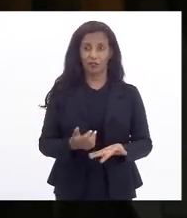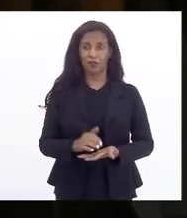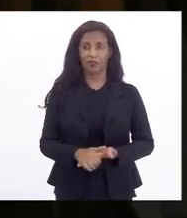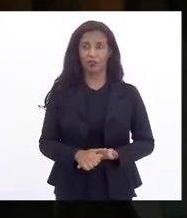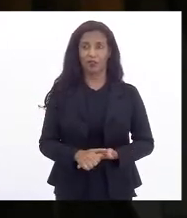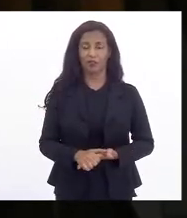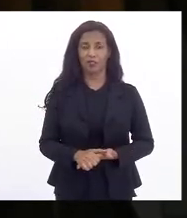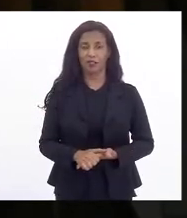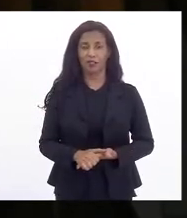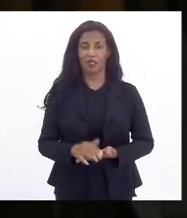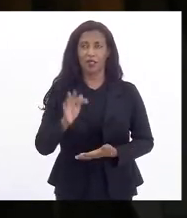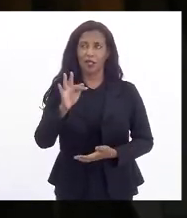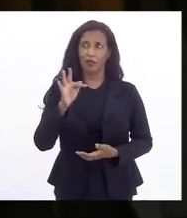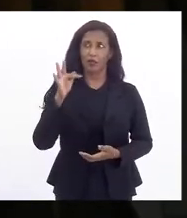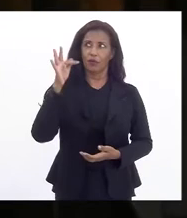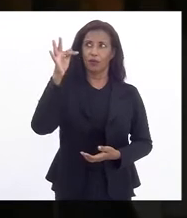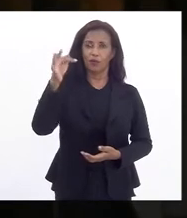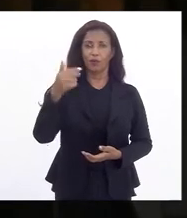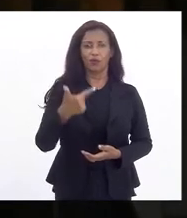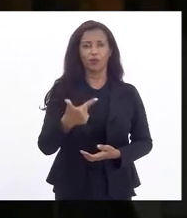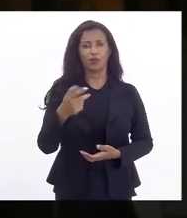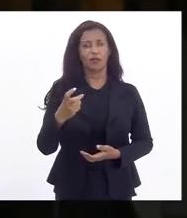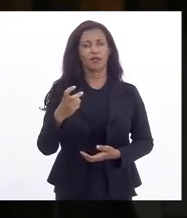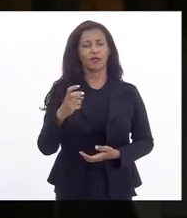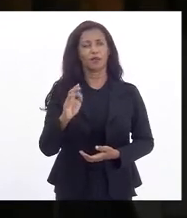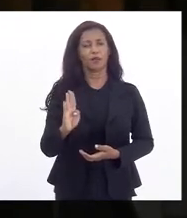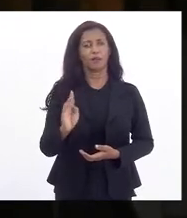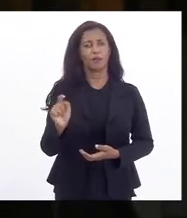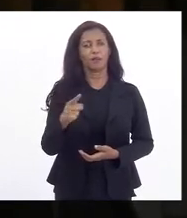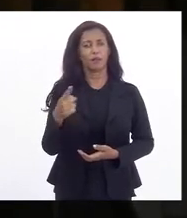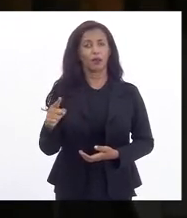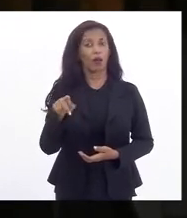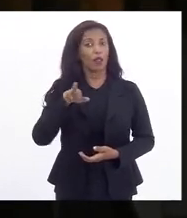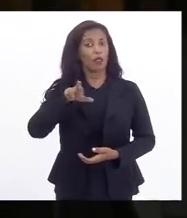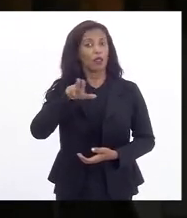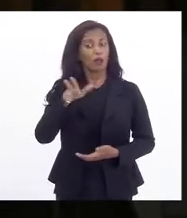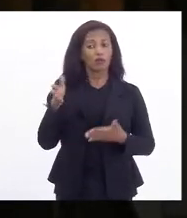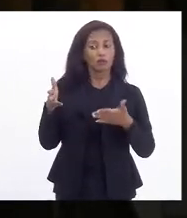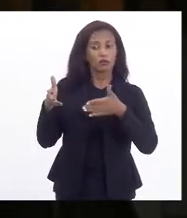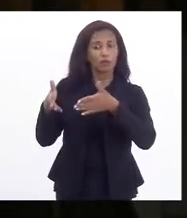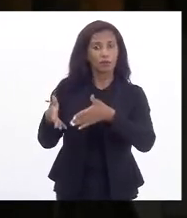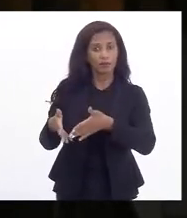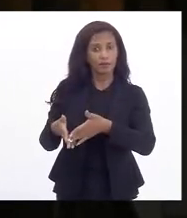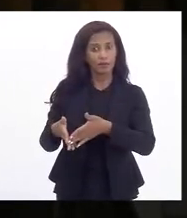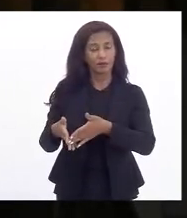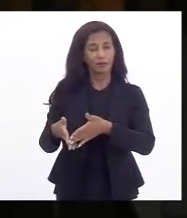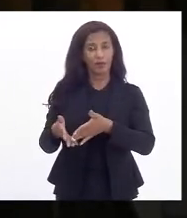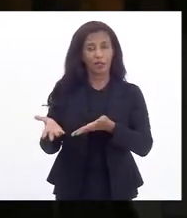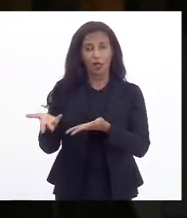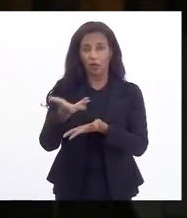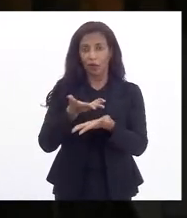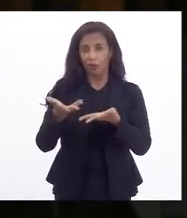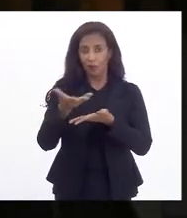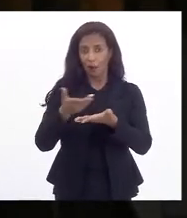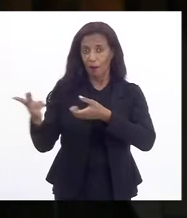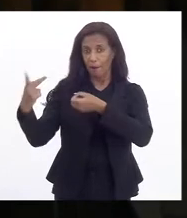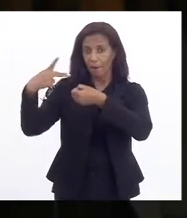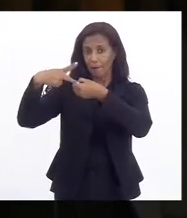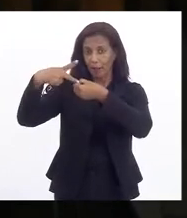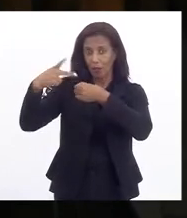em projeções de 25 milhões mas não somente de royalties e